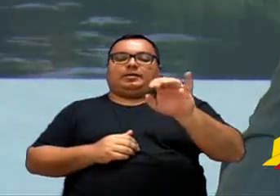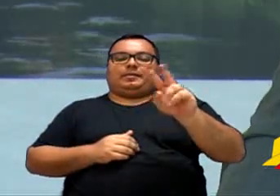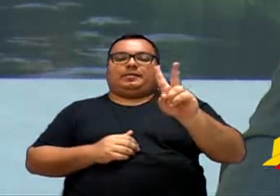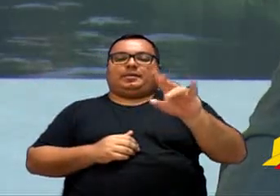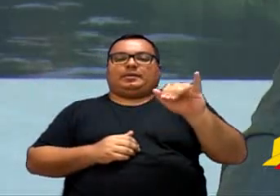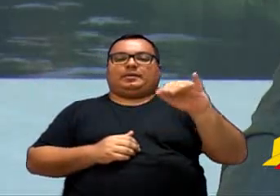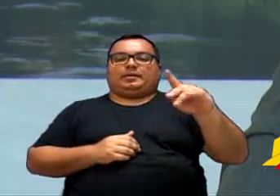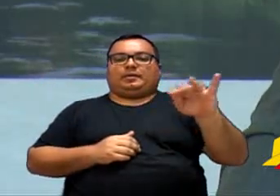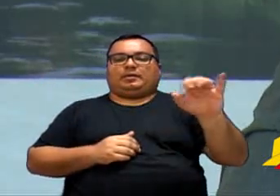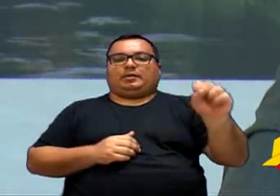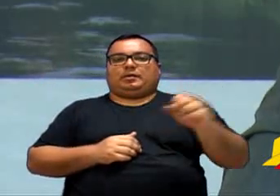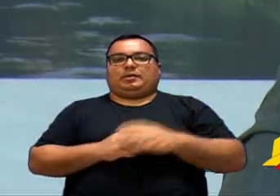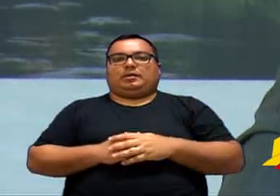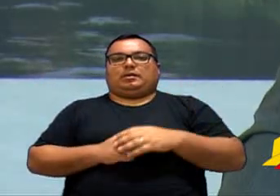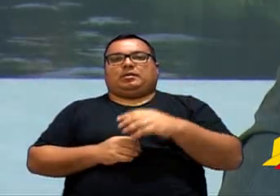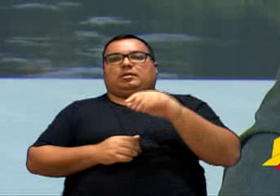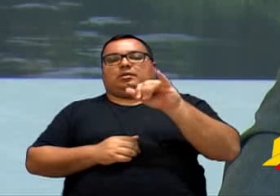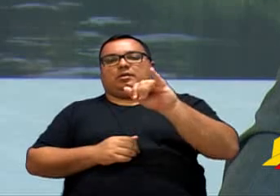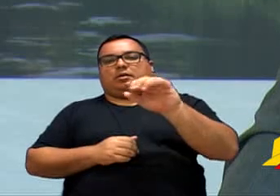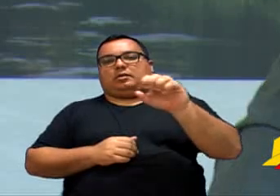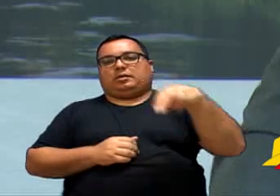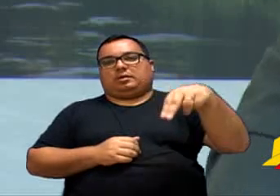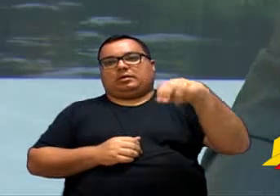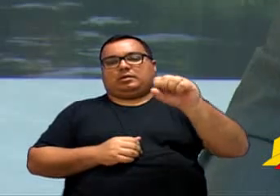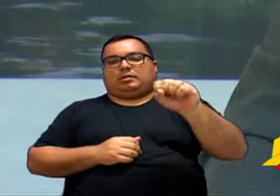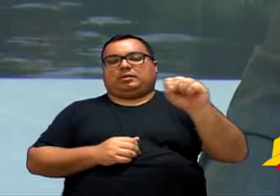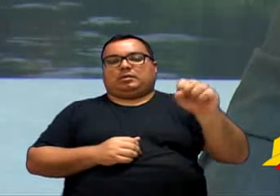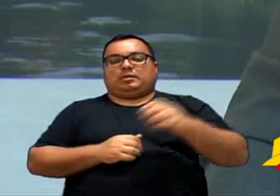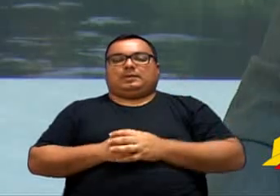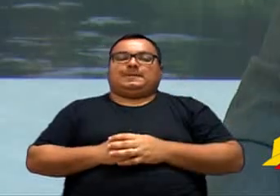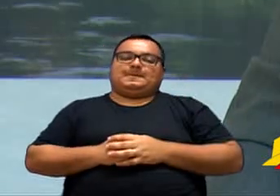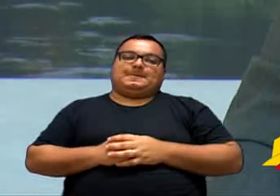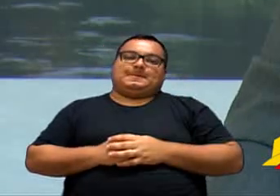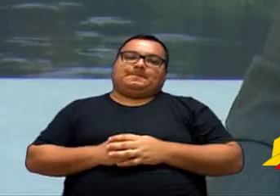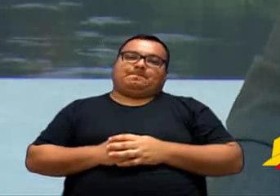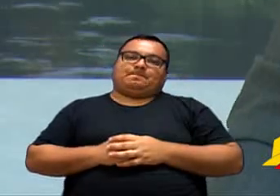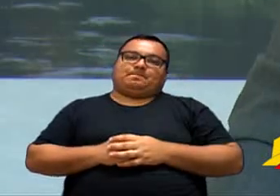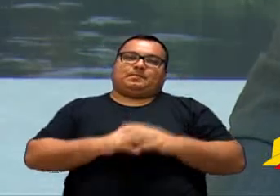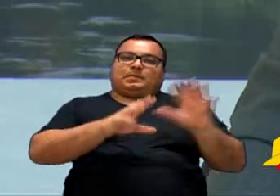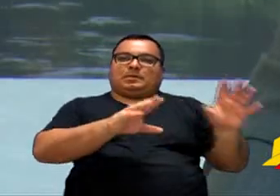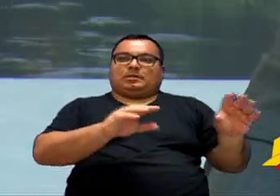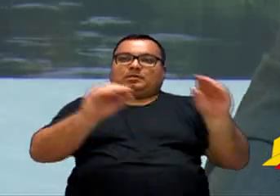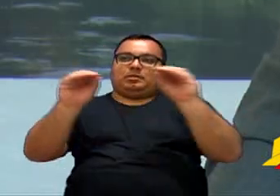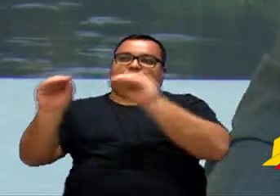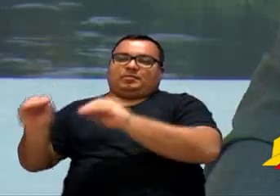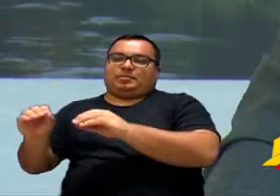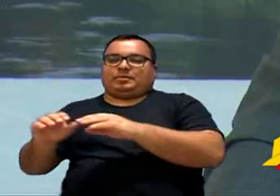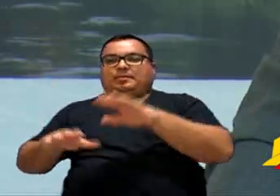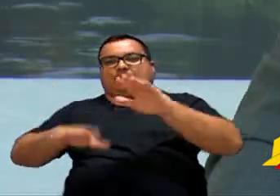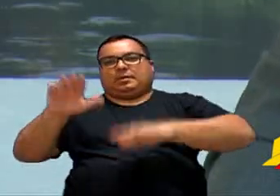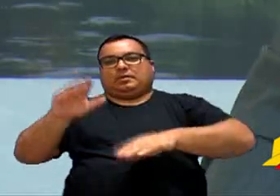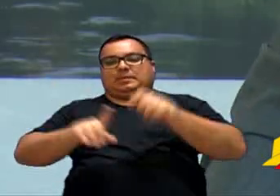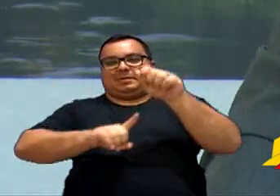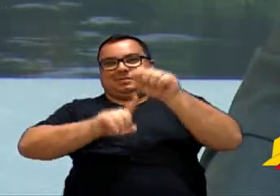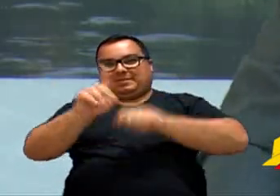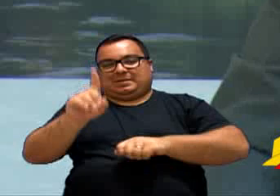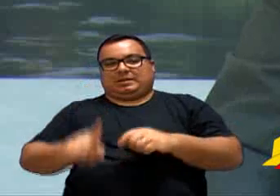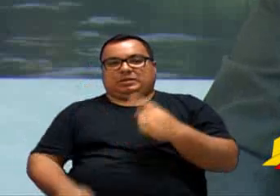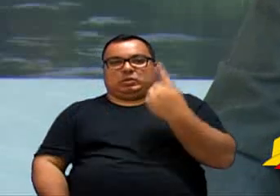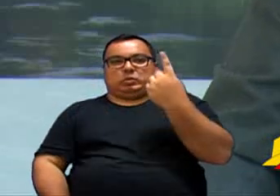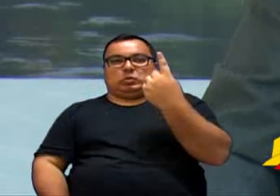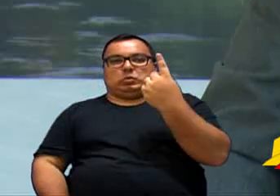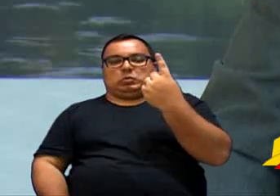da Fundação dos Servidores Públicos Municipais. Esse recurso, na ordem de R$ 1,5 milhão de reais mês, a